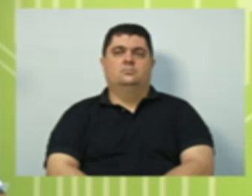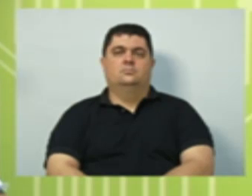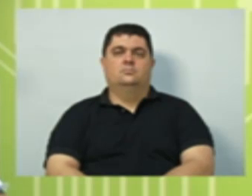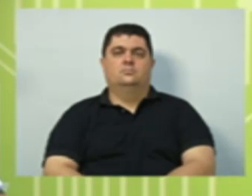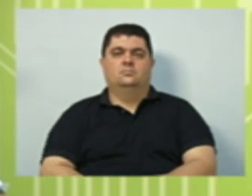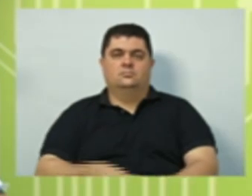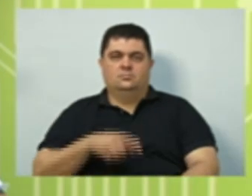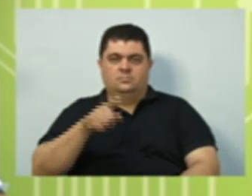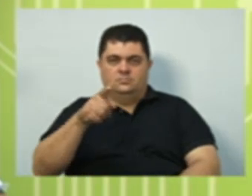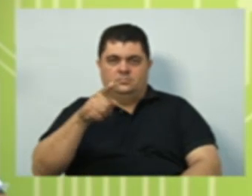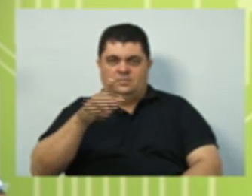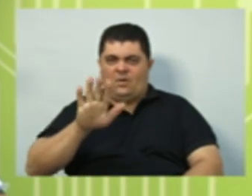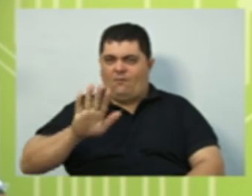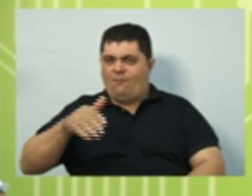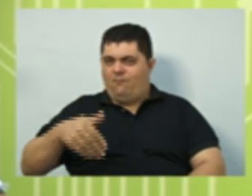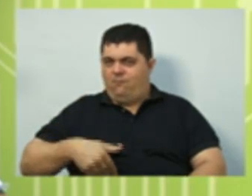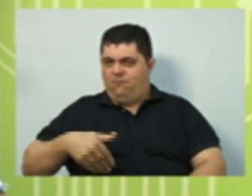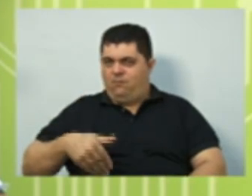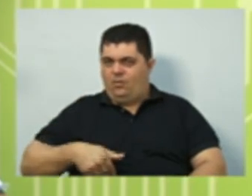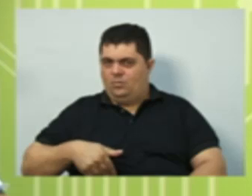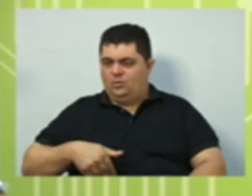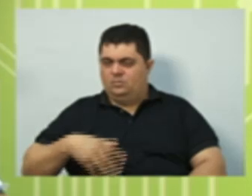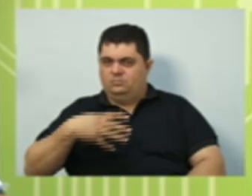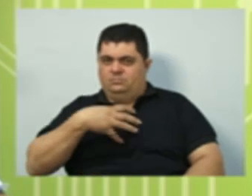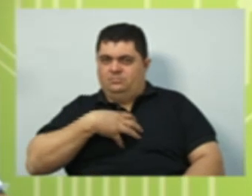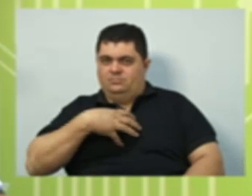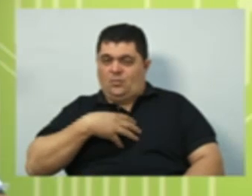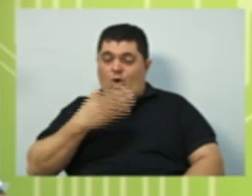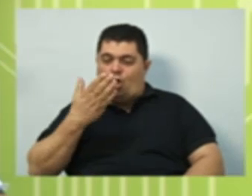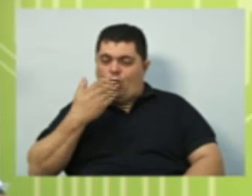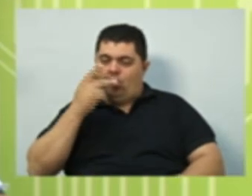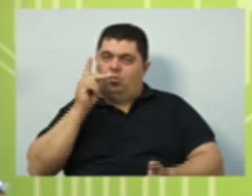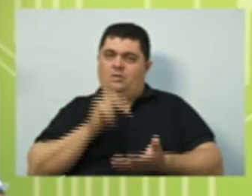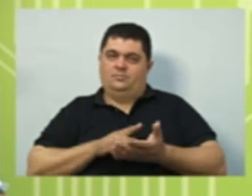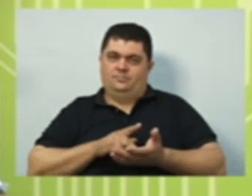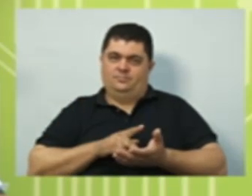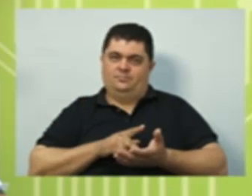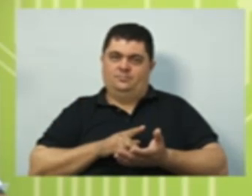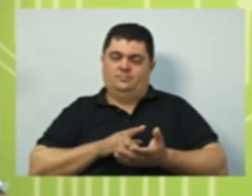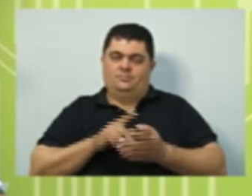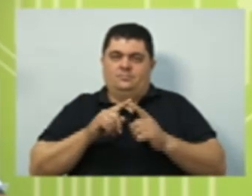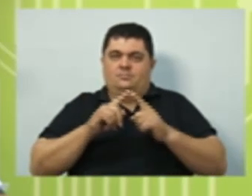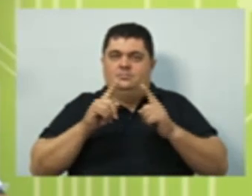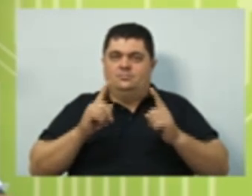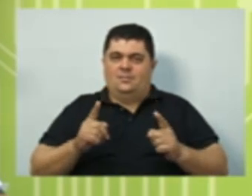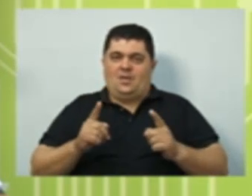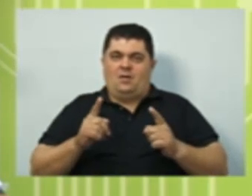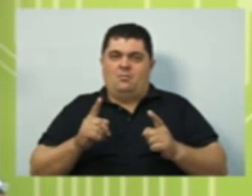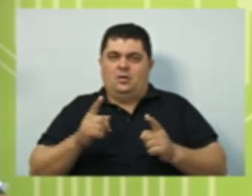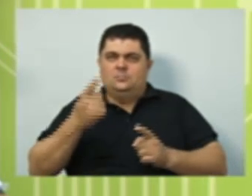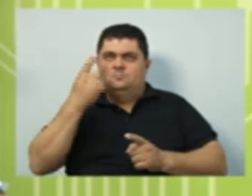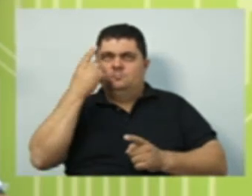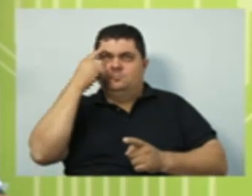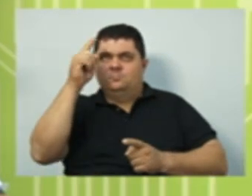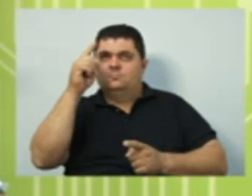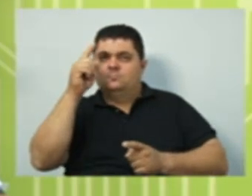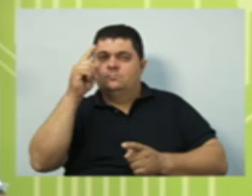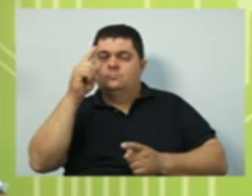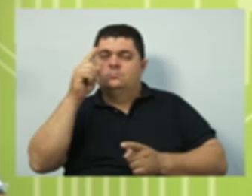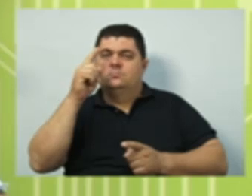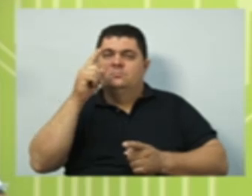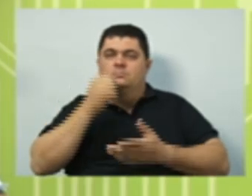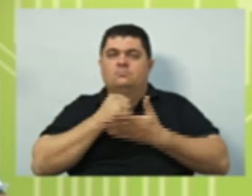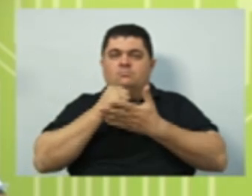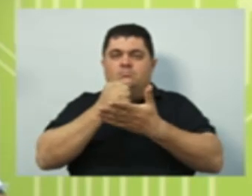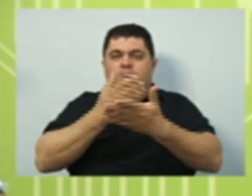Você está com fome? O instinto diz, coma. Mas, por causa da ideia de